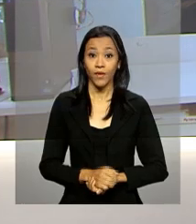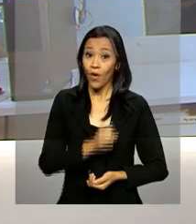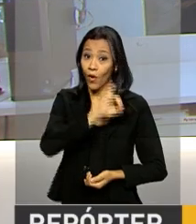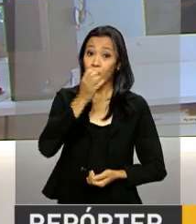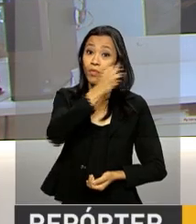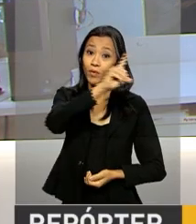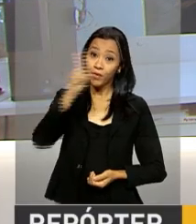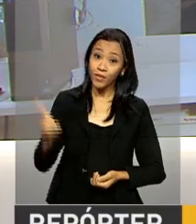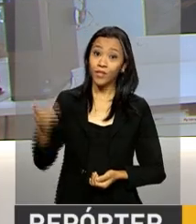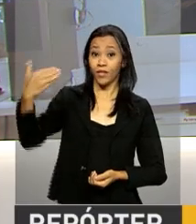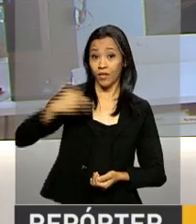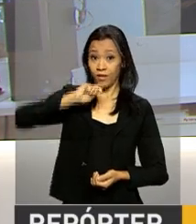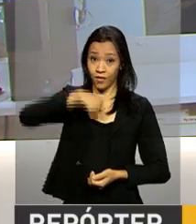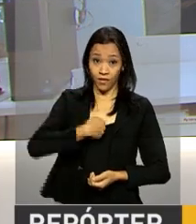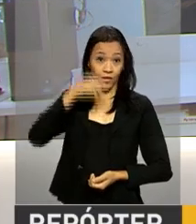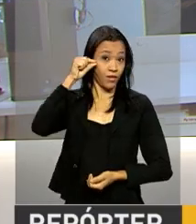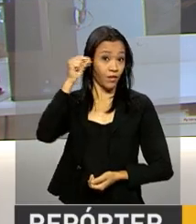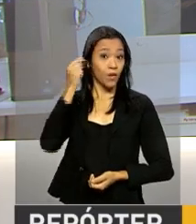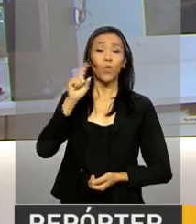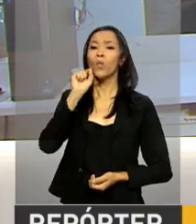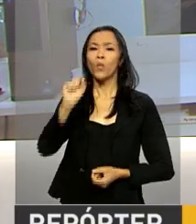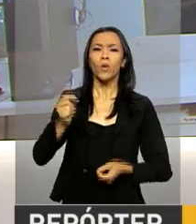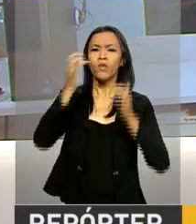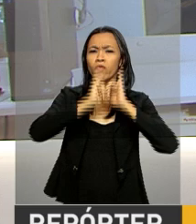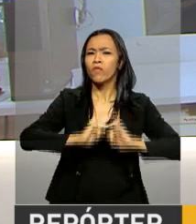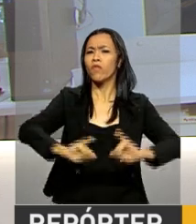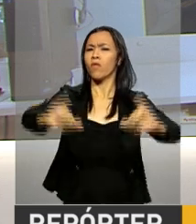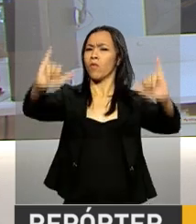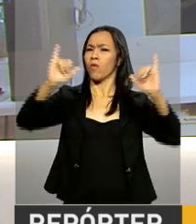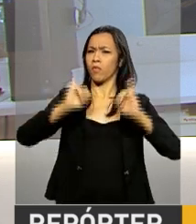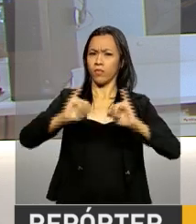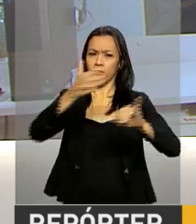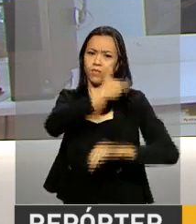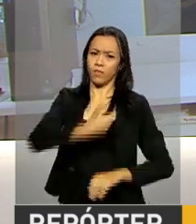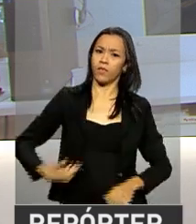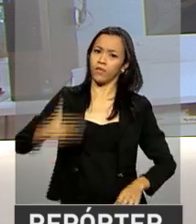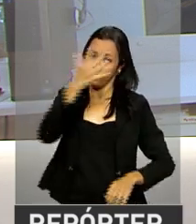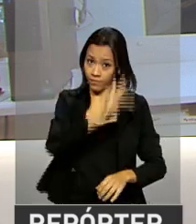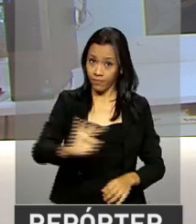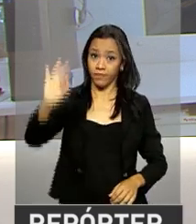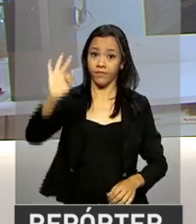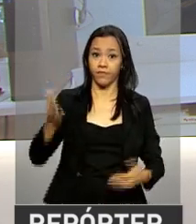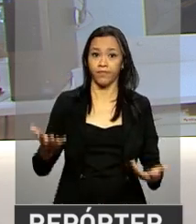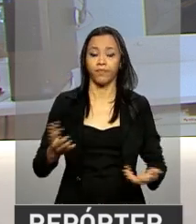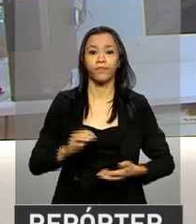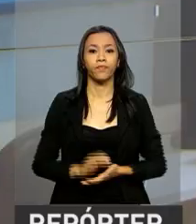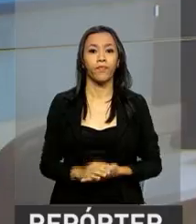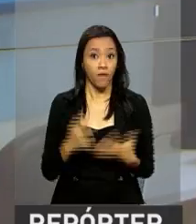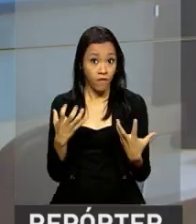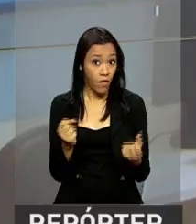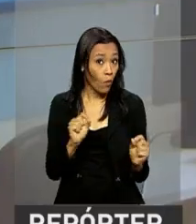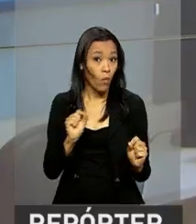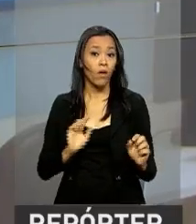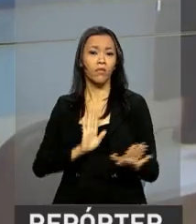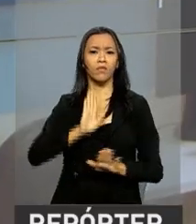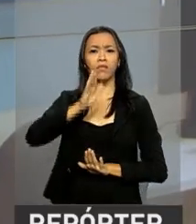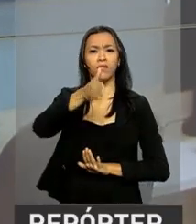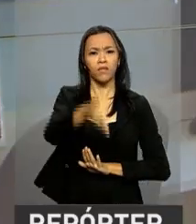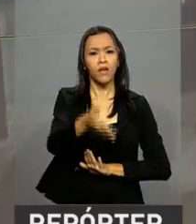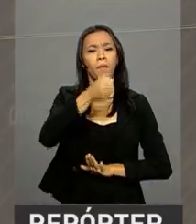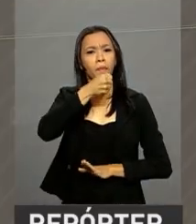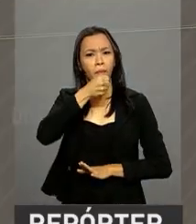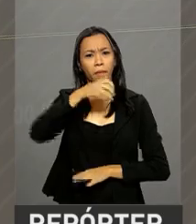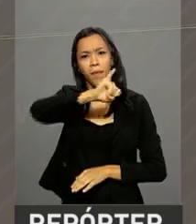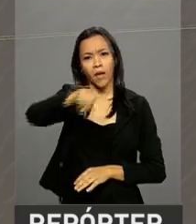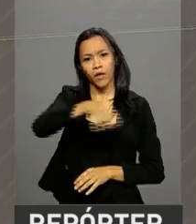Olá bom dia eu sou Renata corcini trago para você agora as últimas notícias do governo federal e vamos direto falar com o